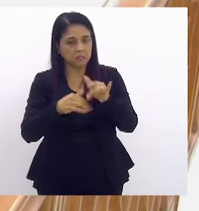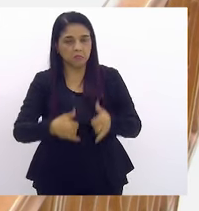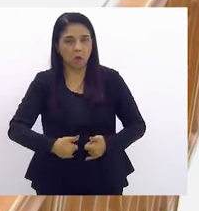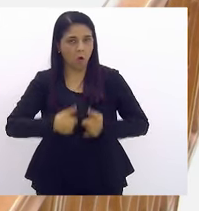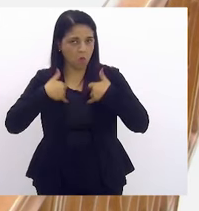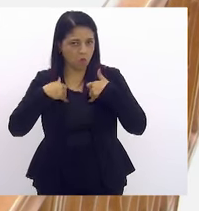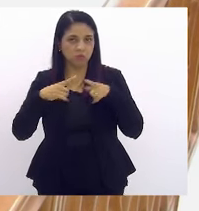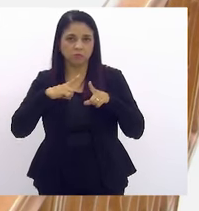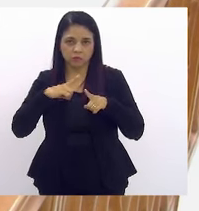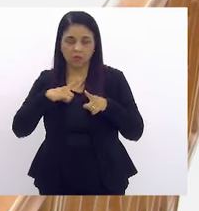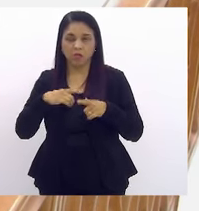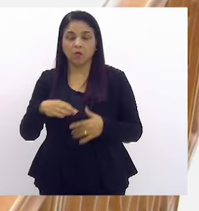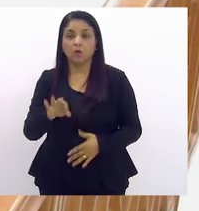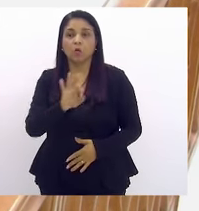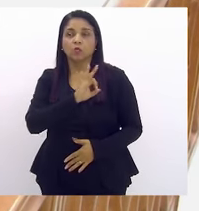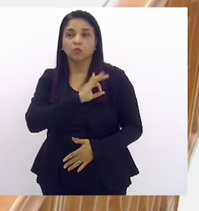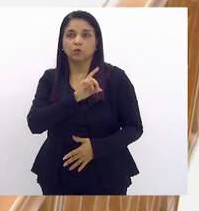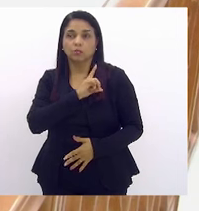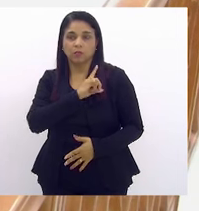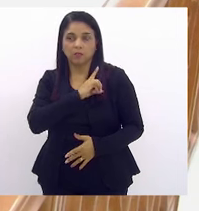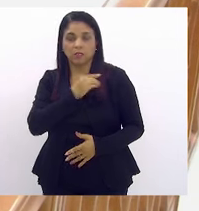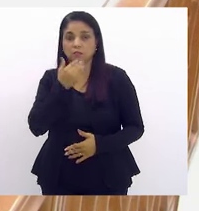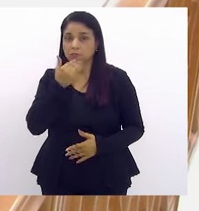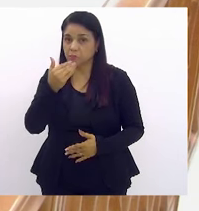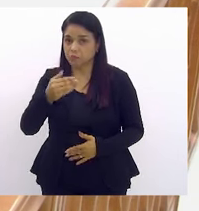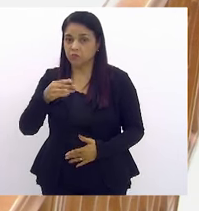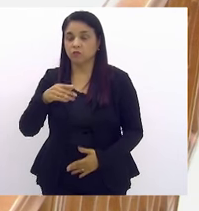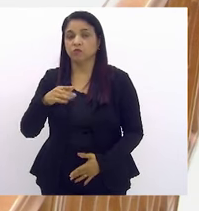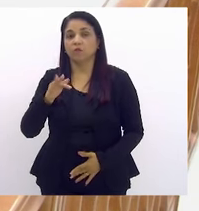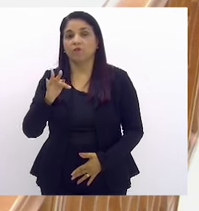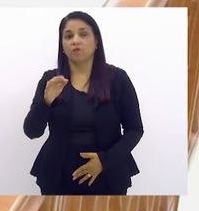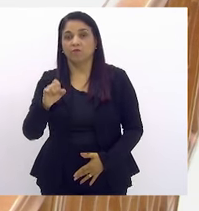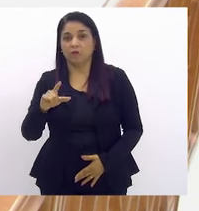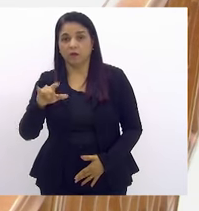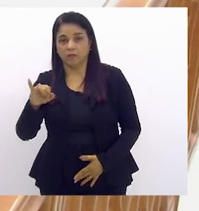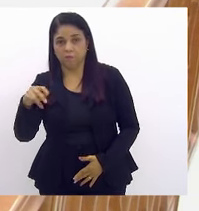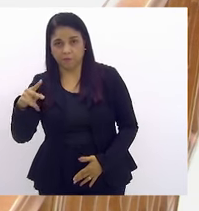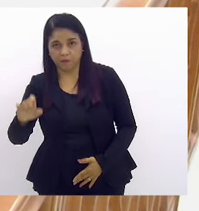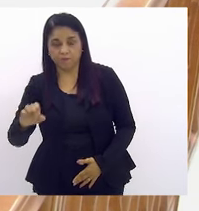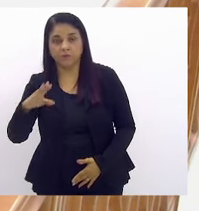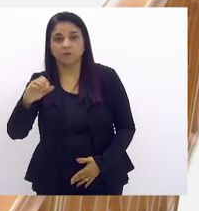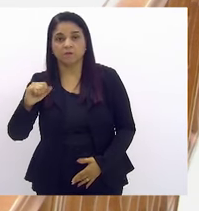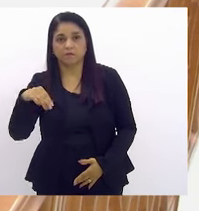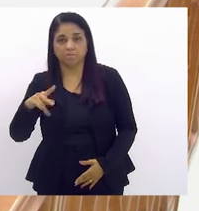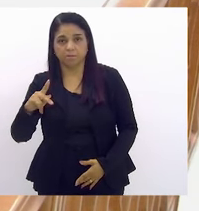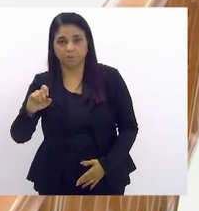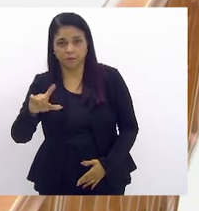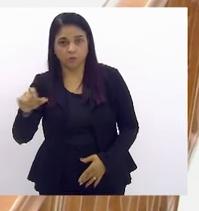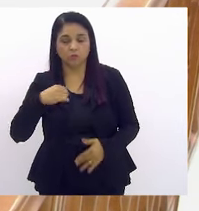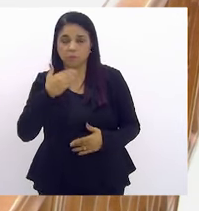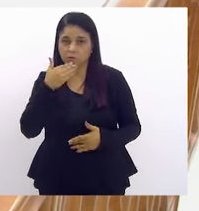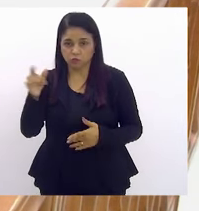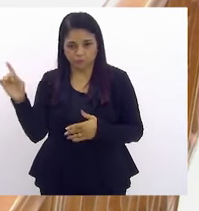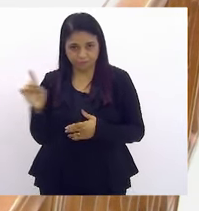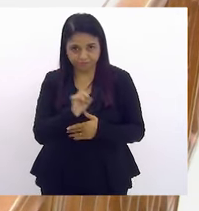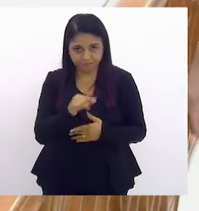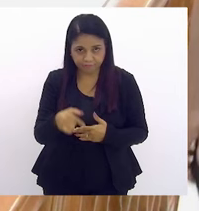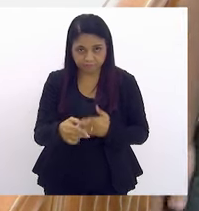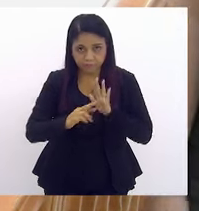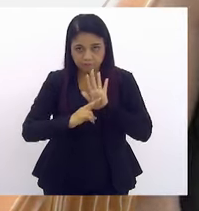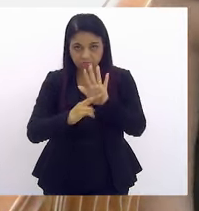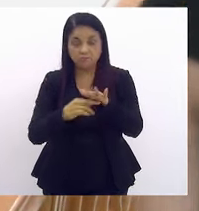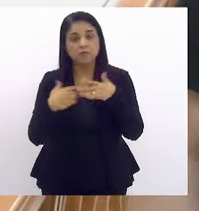delegado aqui pelo Felipe Campelo, que me pediu pessoalmente para vir aqui. Primeiro, eu gostaria de parabenizar